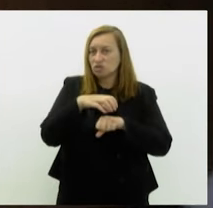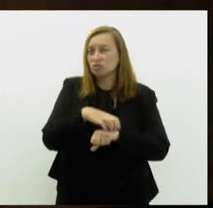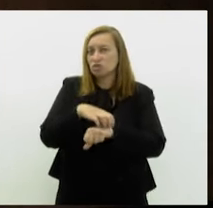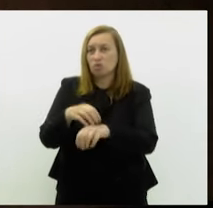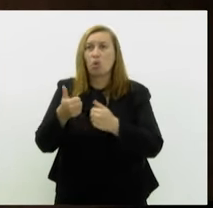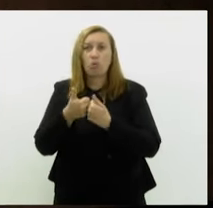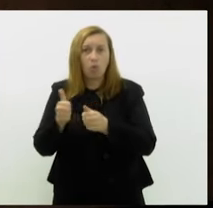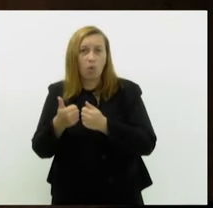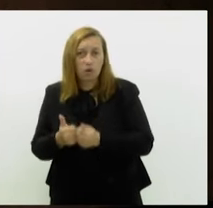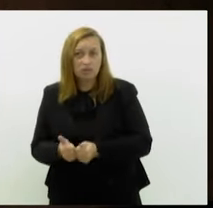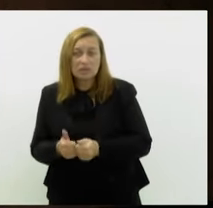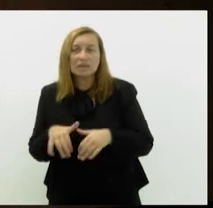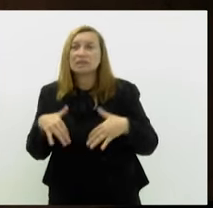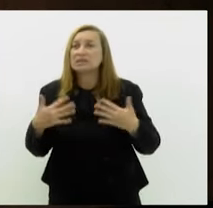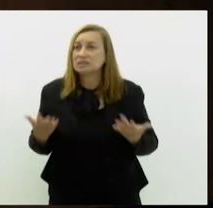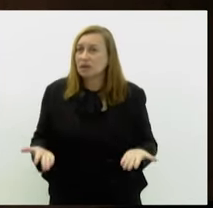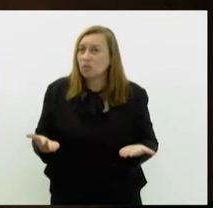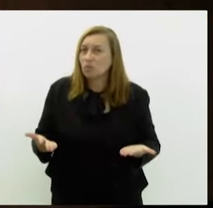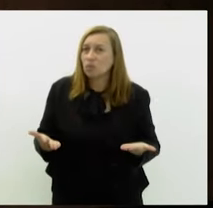ônibus. Então,